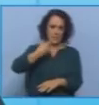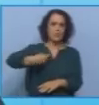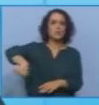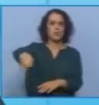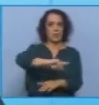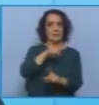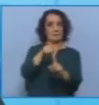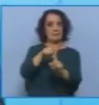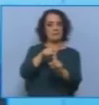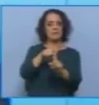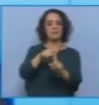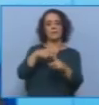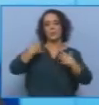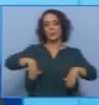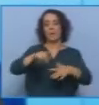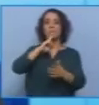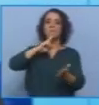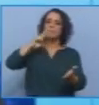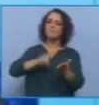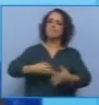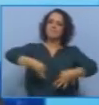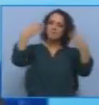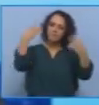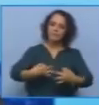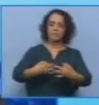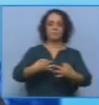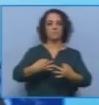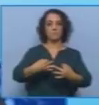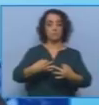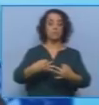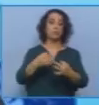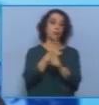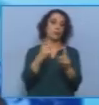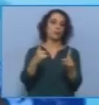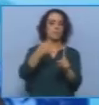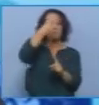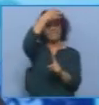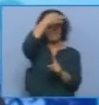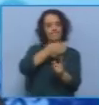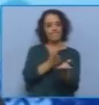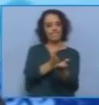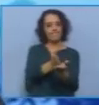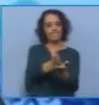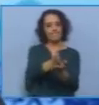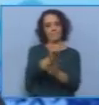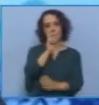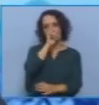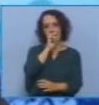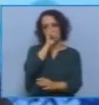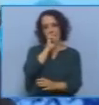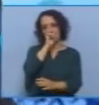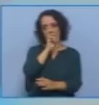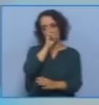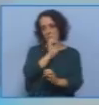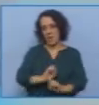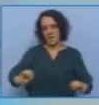essa é a verdadeira verdade, porque é uma fidelidade indesmentível. A